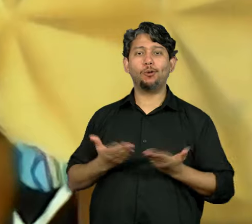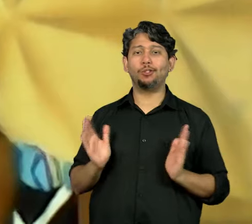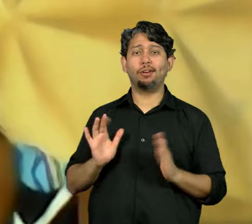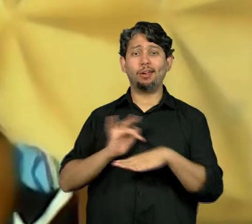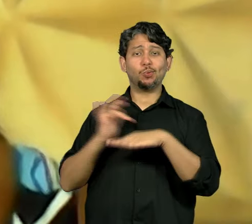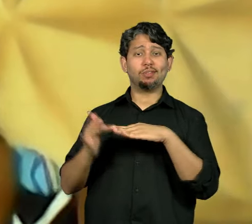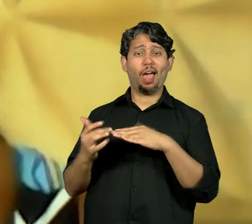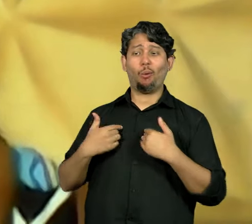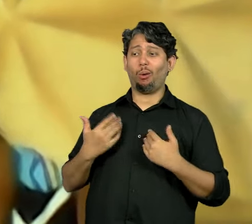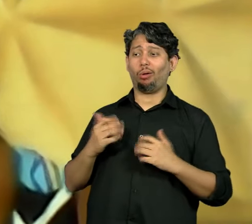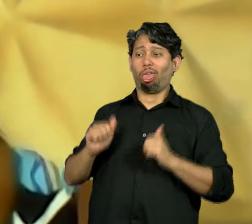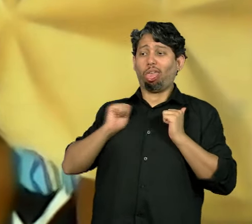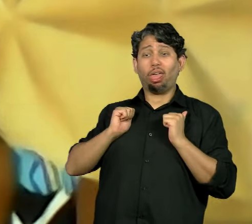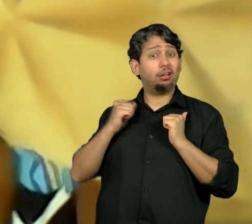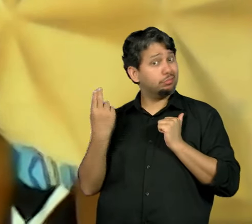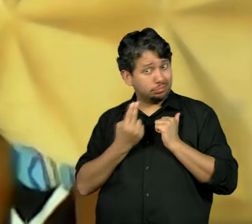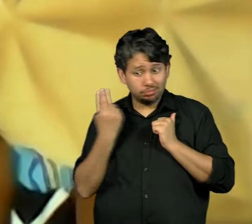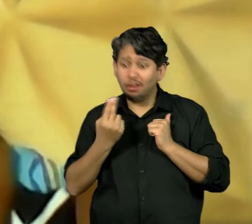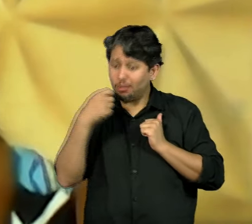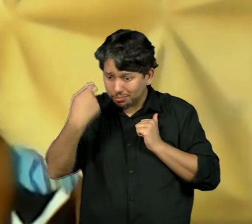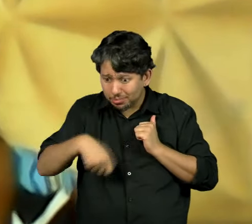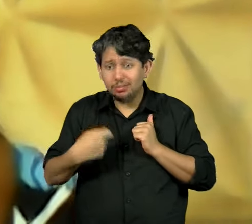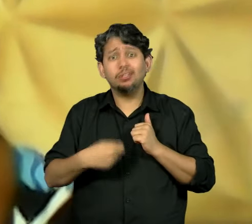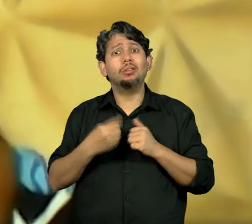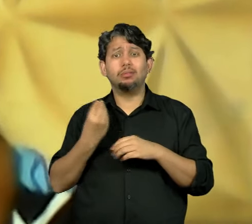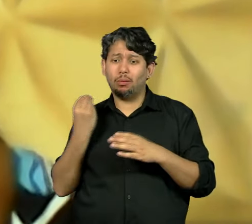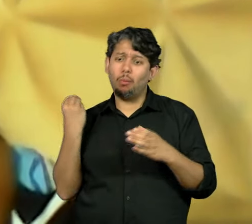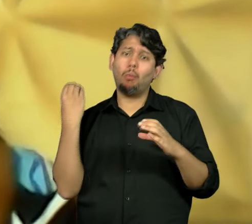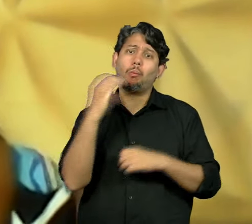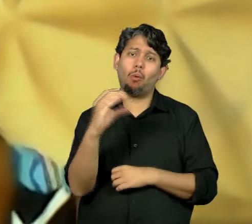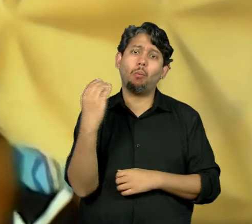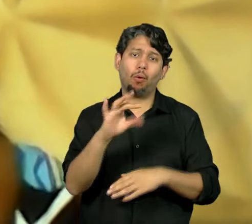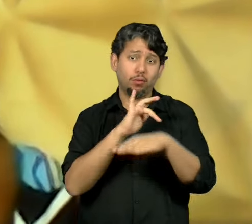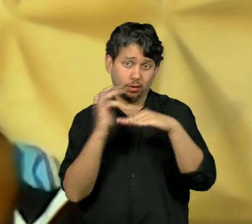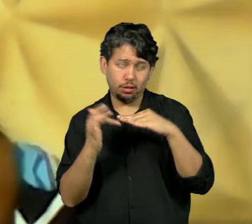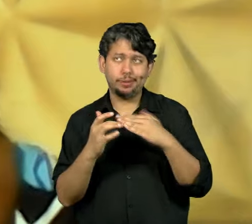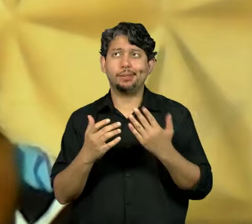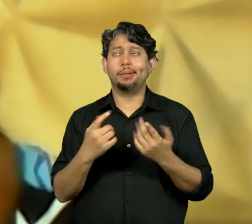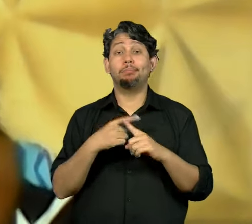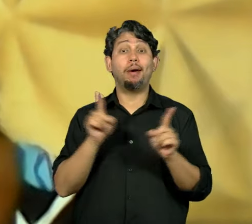redes sociais. Claro que a gente lá não vai ter um